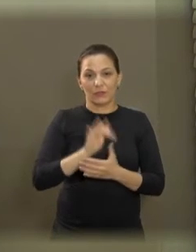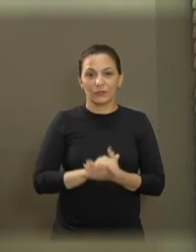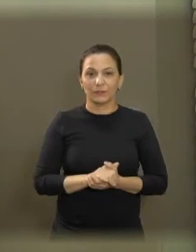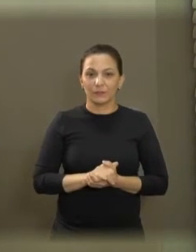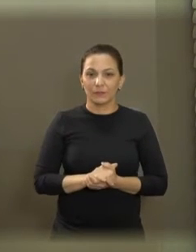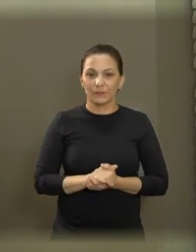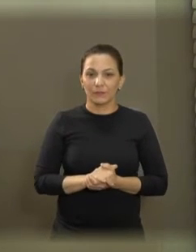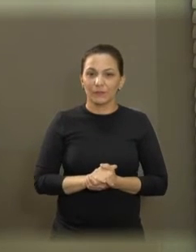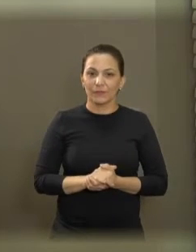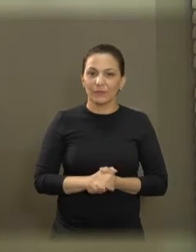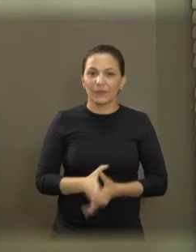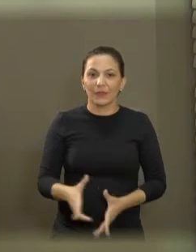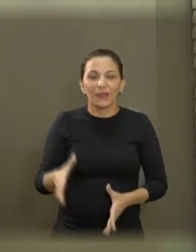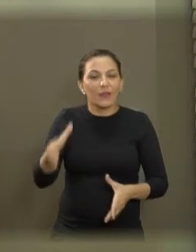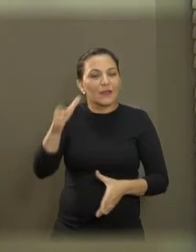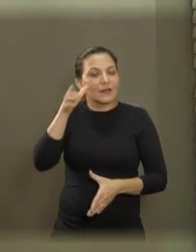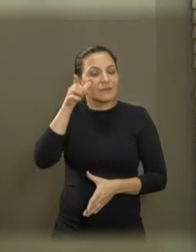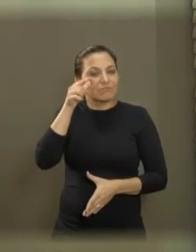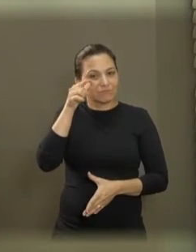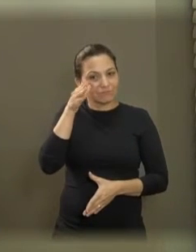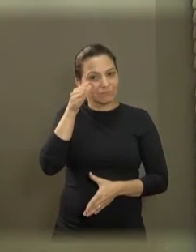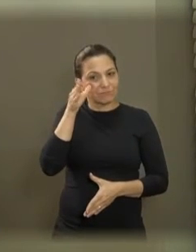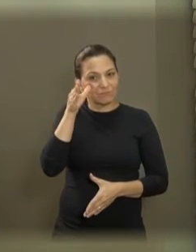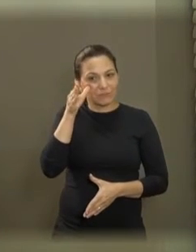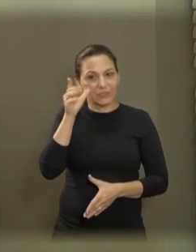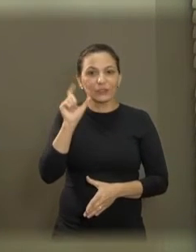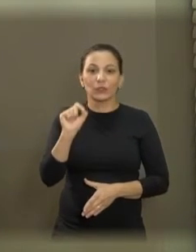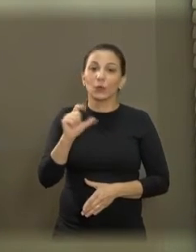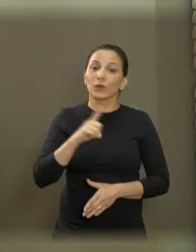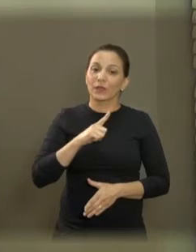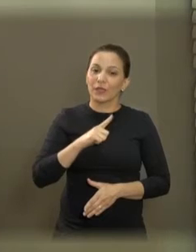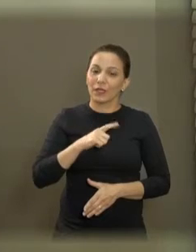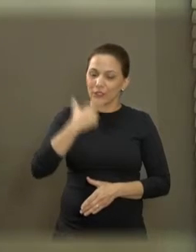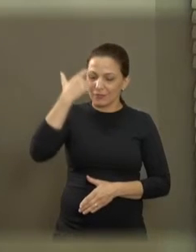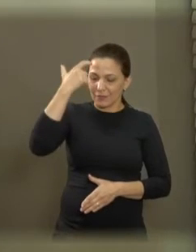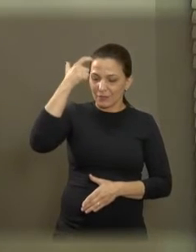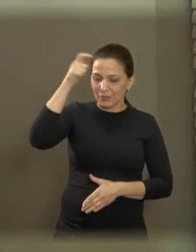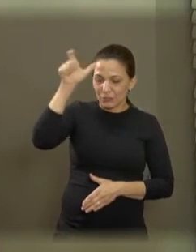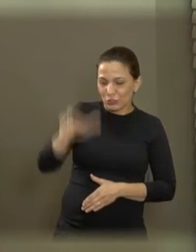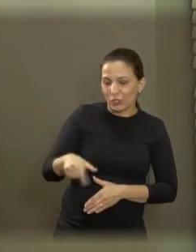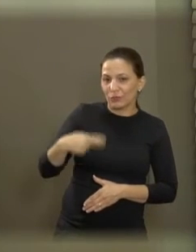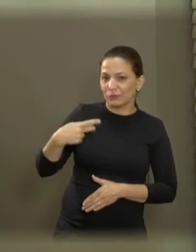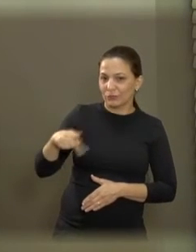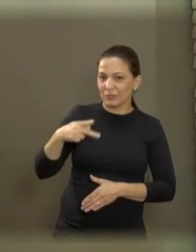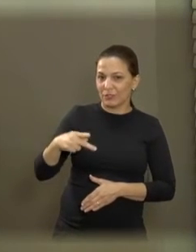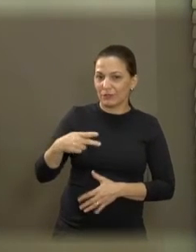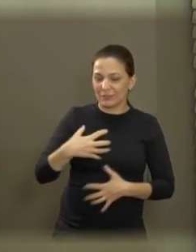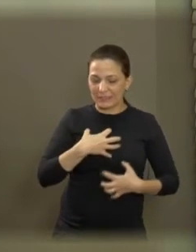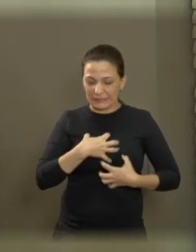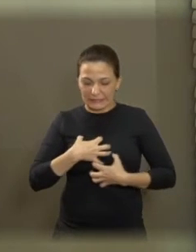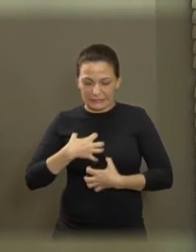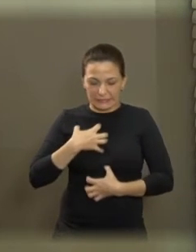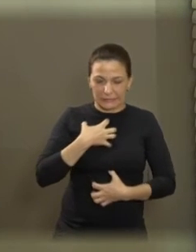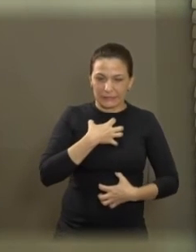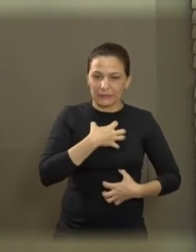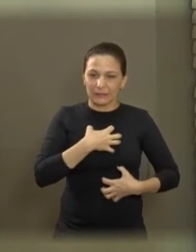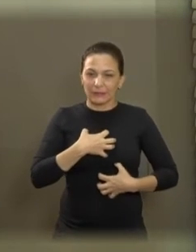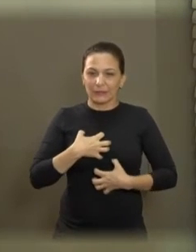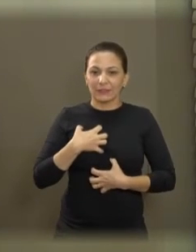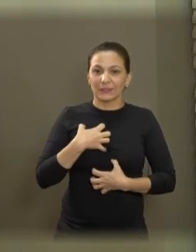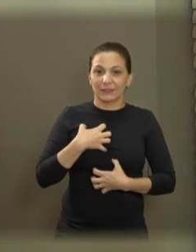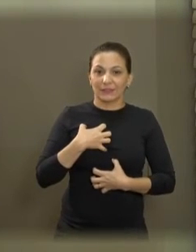coisa interessante na sua personalidade é uma inquietação. É